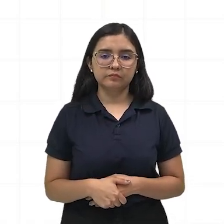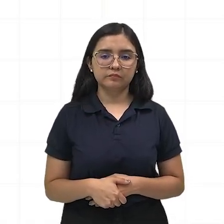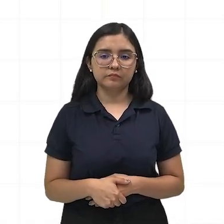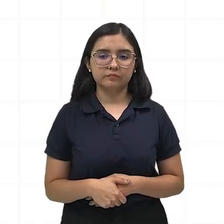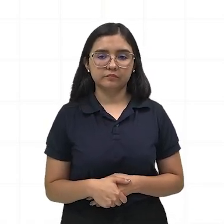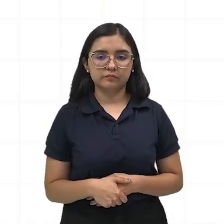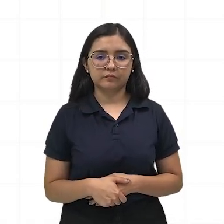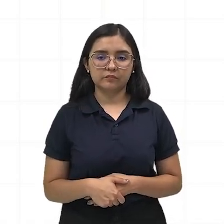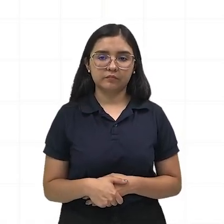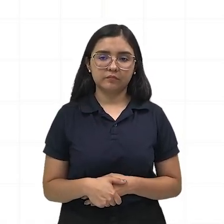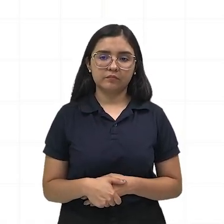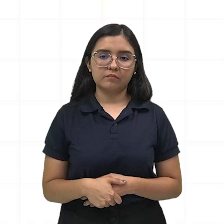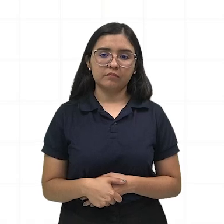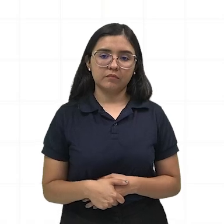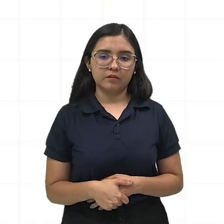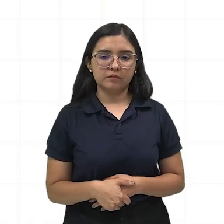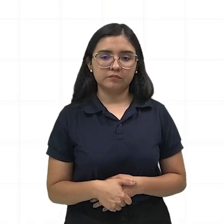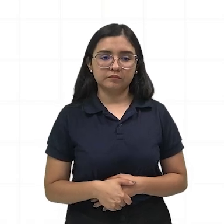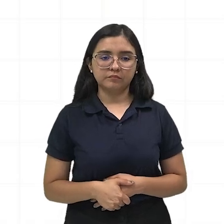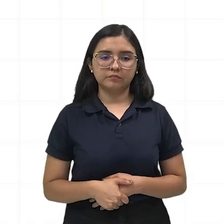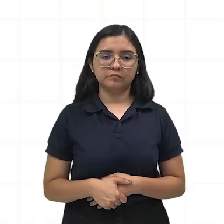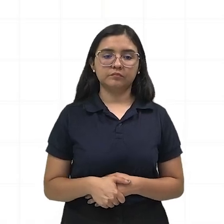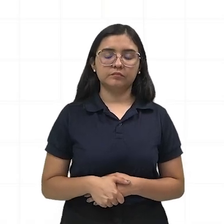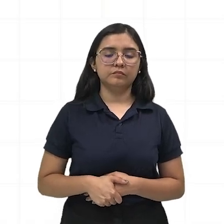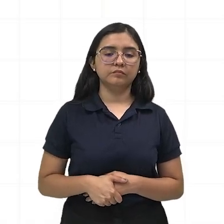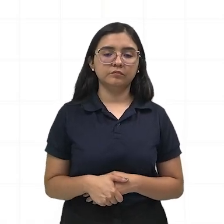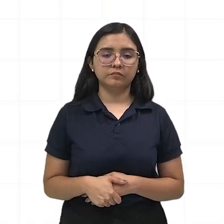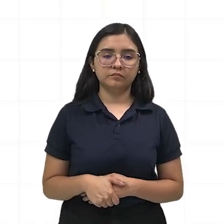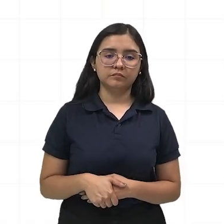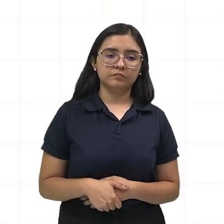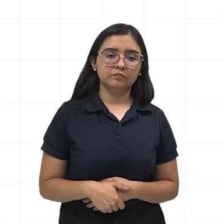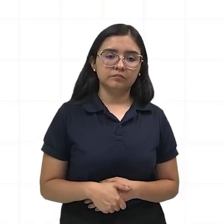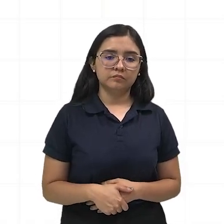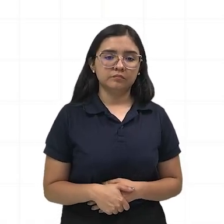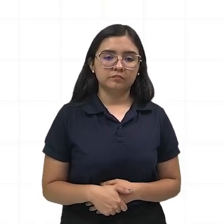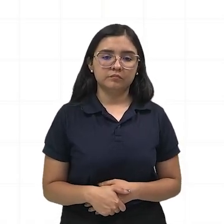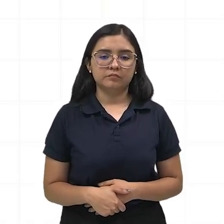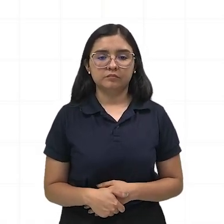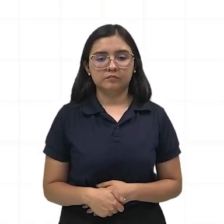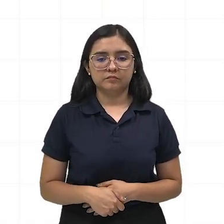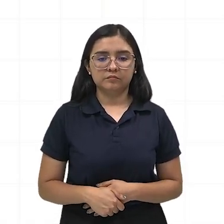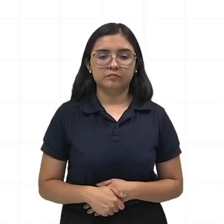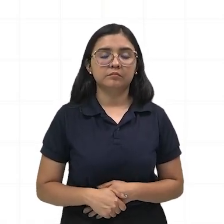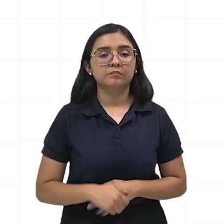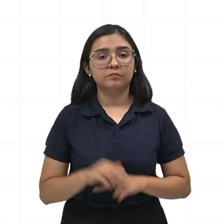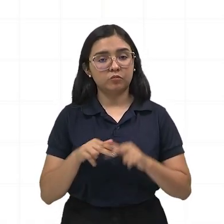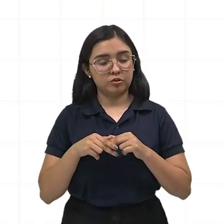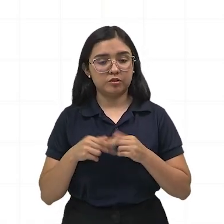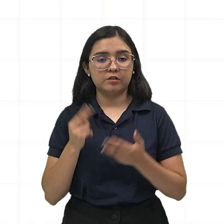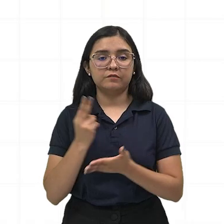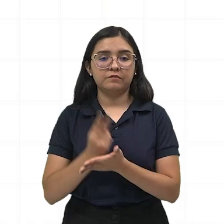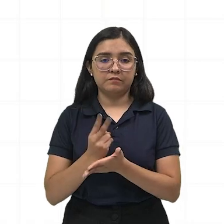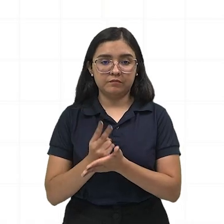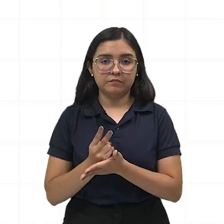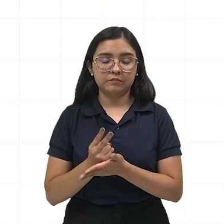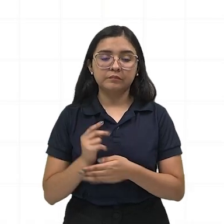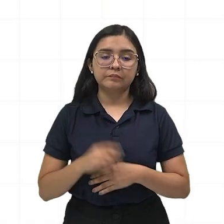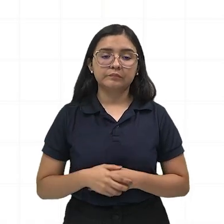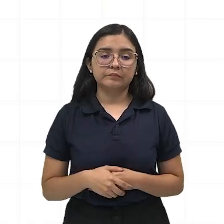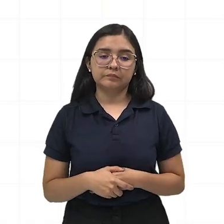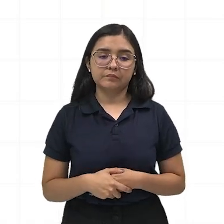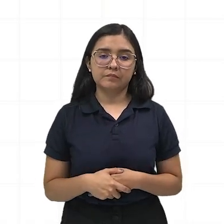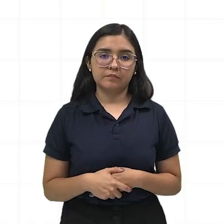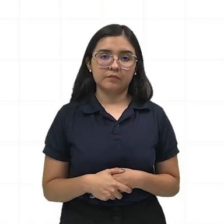O centro de rotação é o ponto A. Por isso ele permanece fixo.